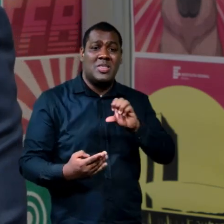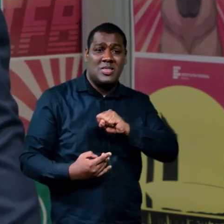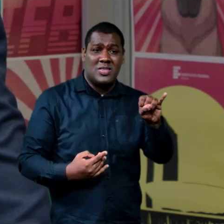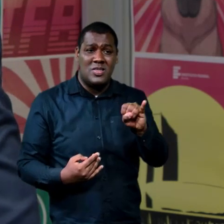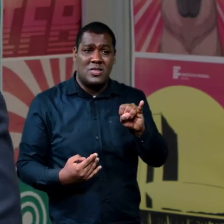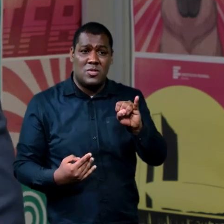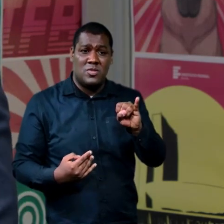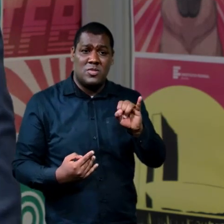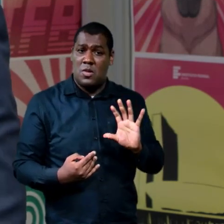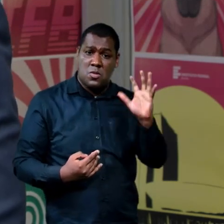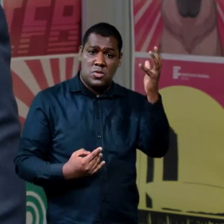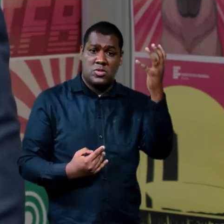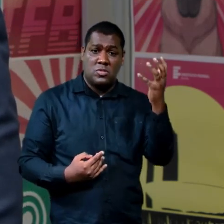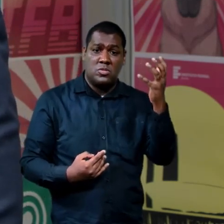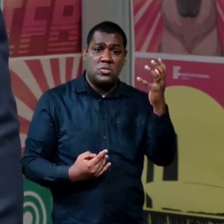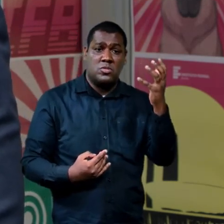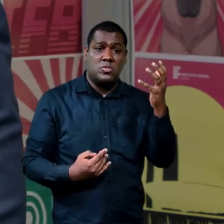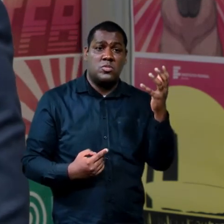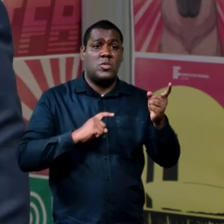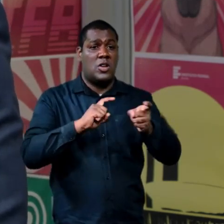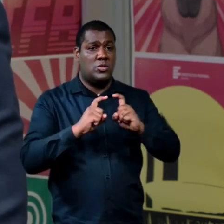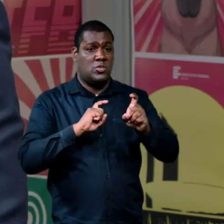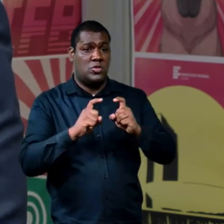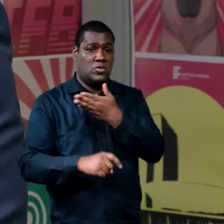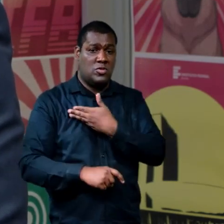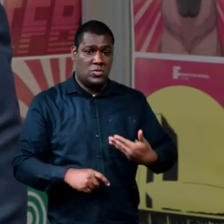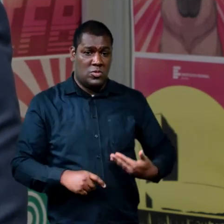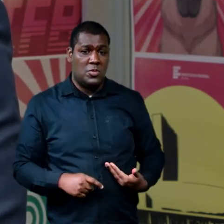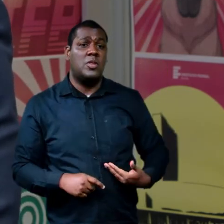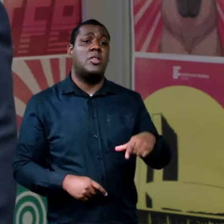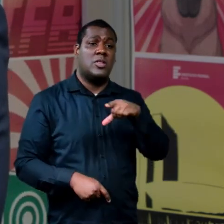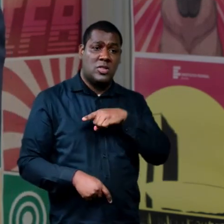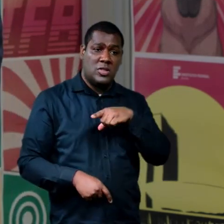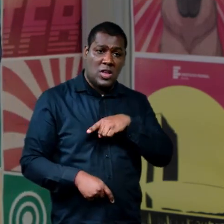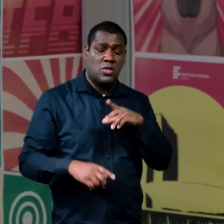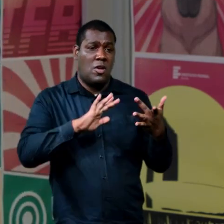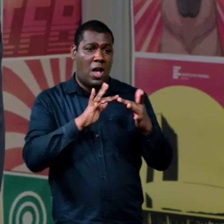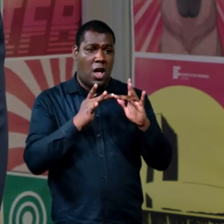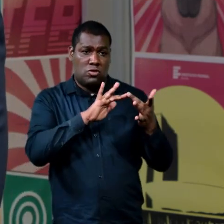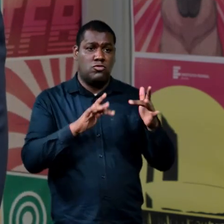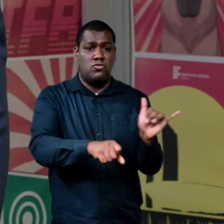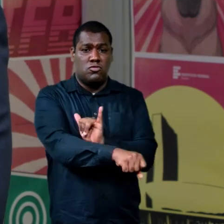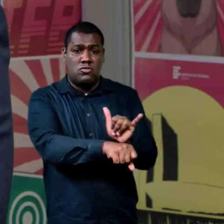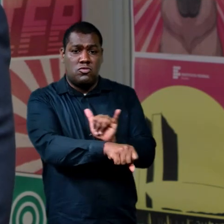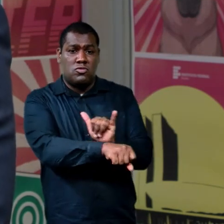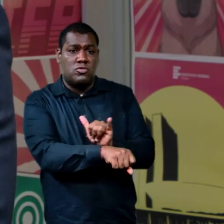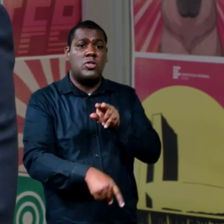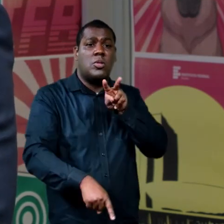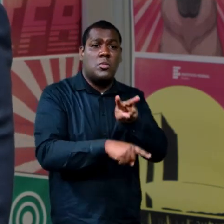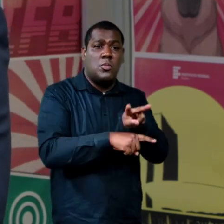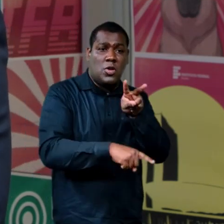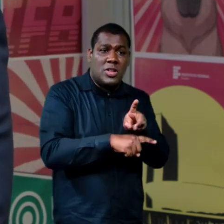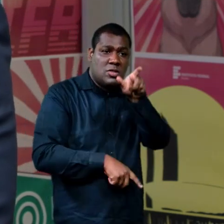situações, nós temos na administração pública uma série de mecanismos para a proteção do denunciante. Nós